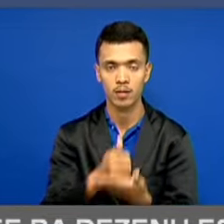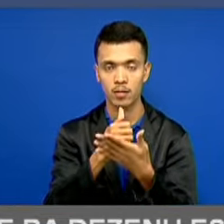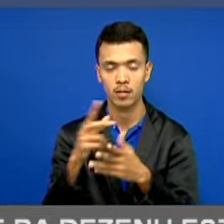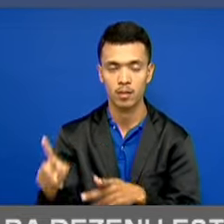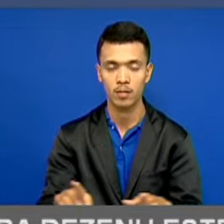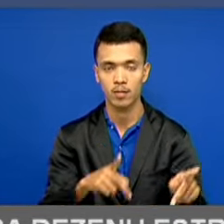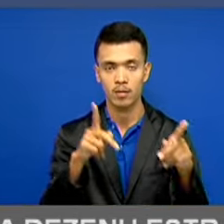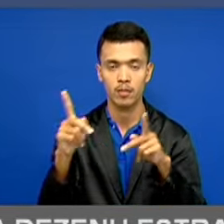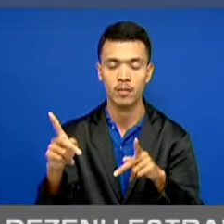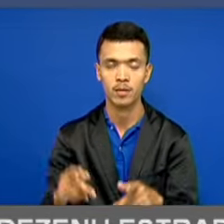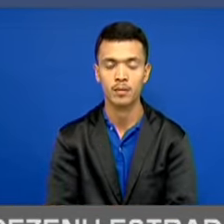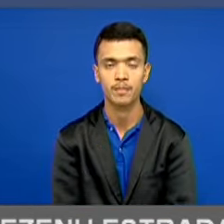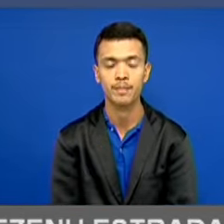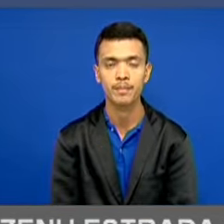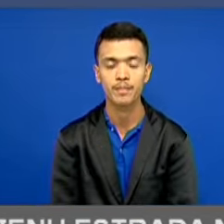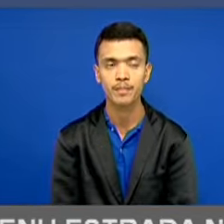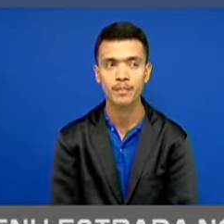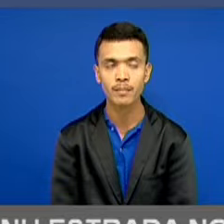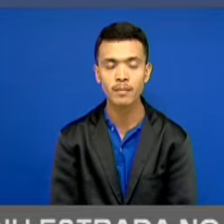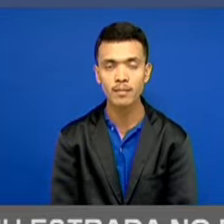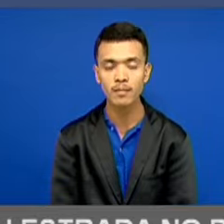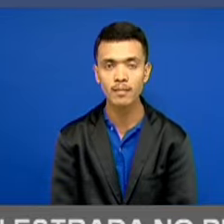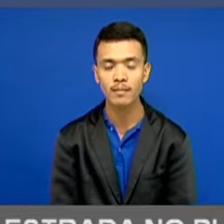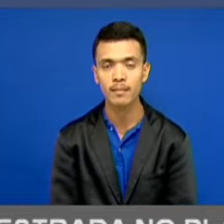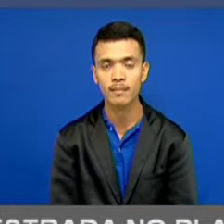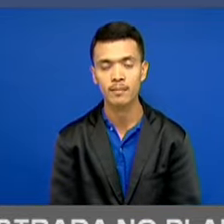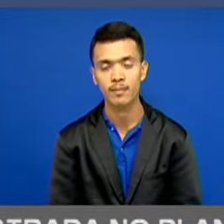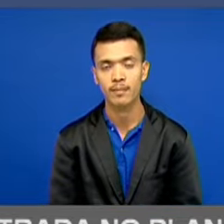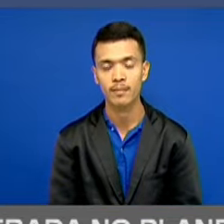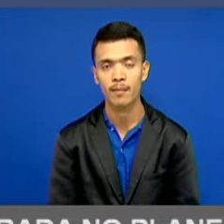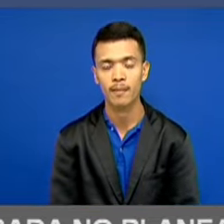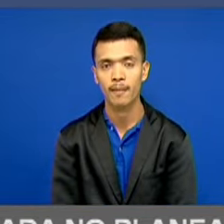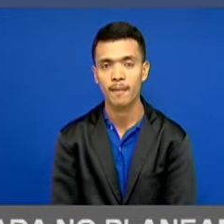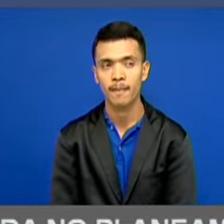de reportagem Manuel Alves, ou Elvira de Carvalho, Rússia Terreno.